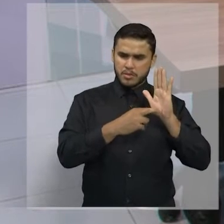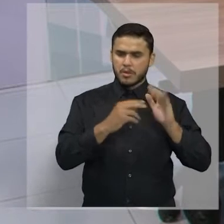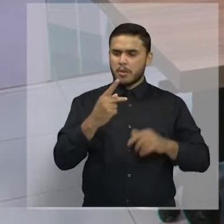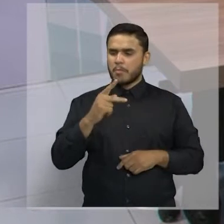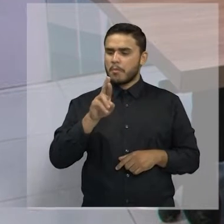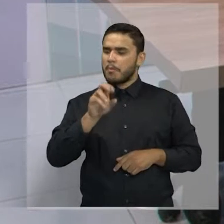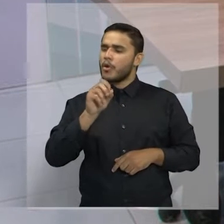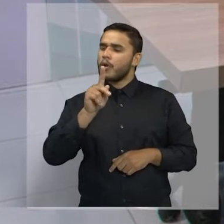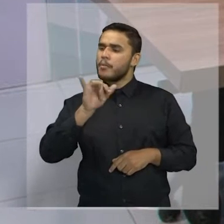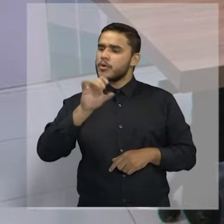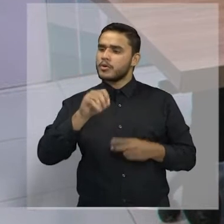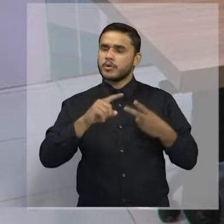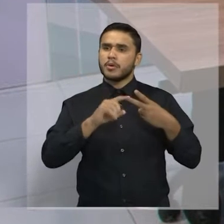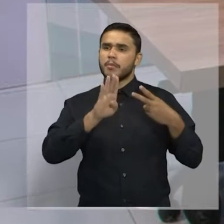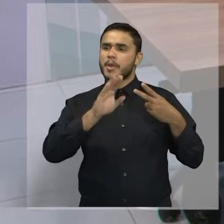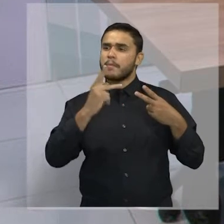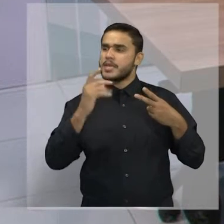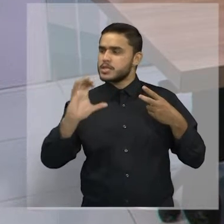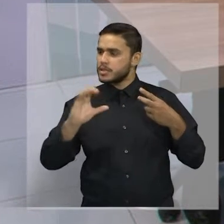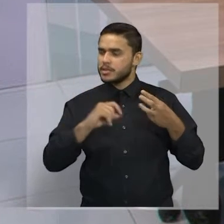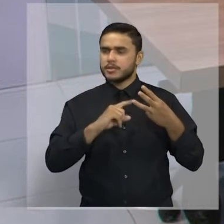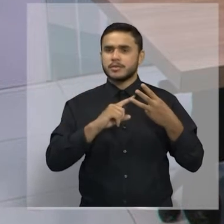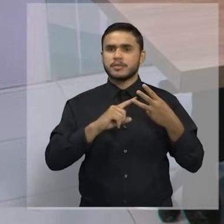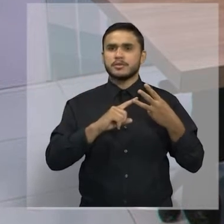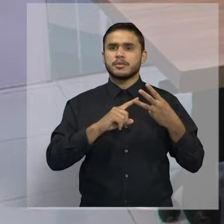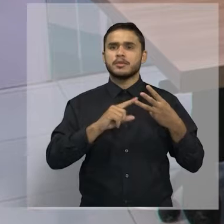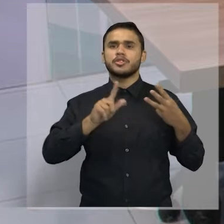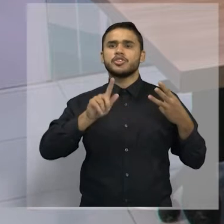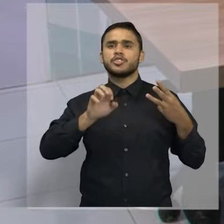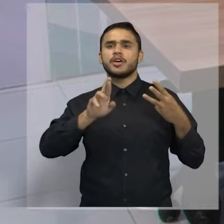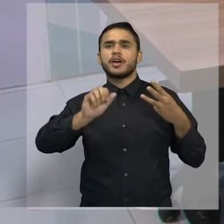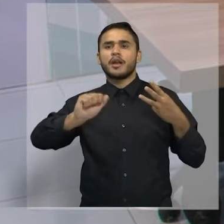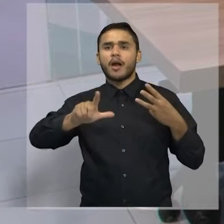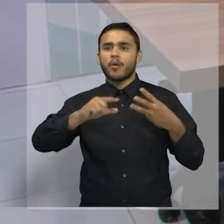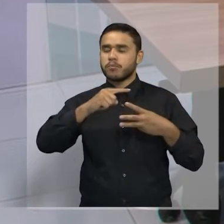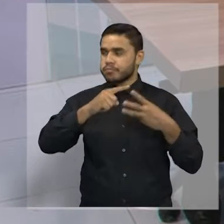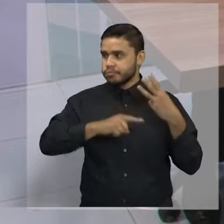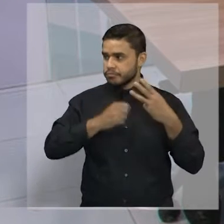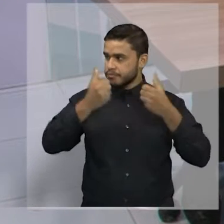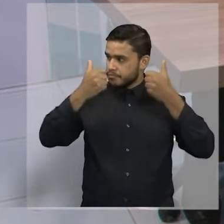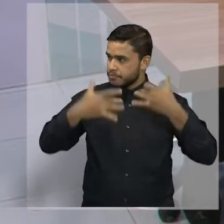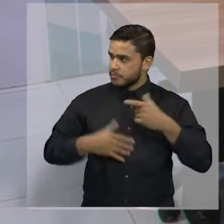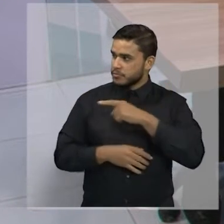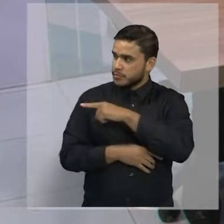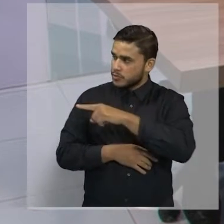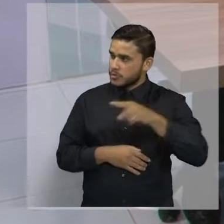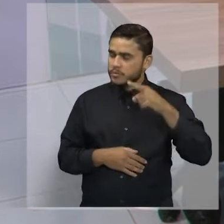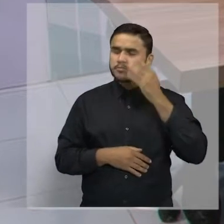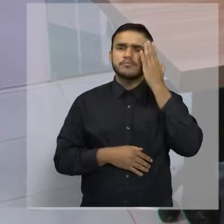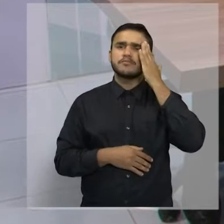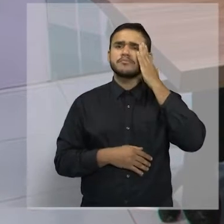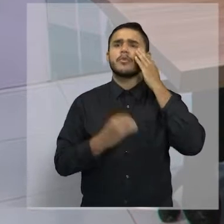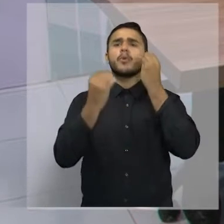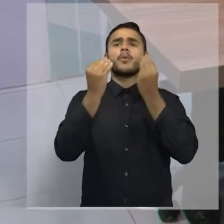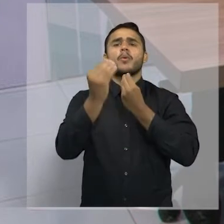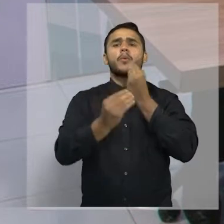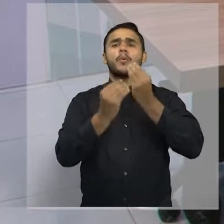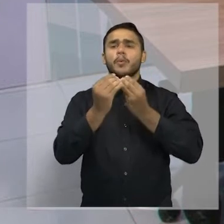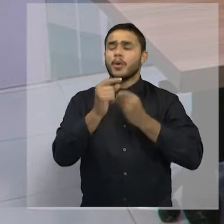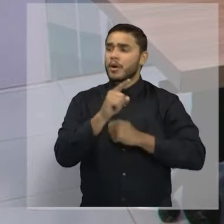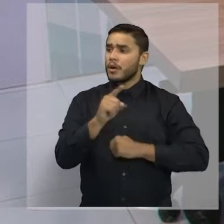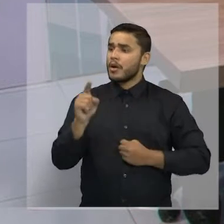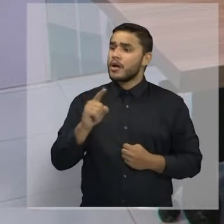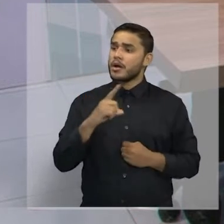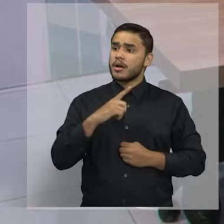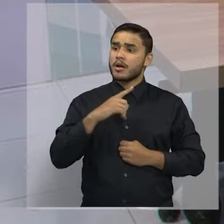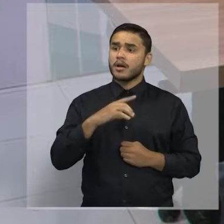próprio, o BBC, o regime geral, enfim, todas essas questões que é algo inacessível